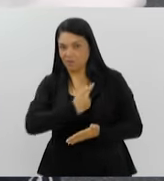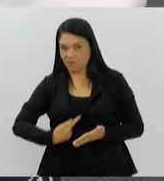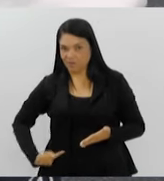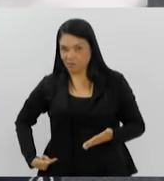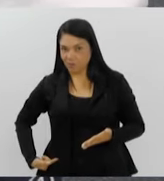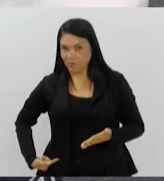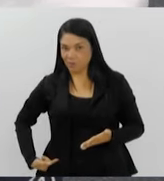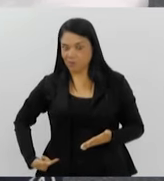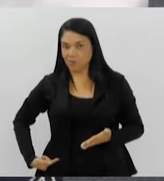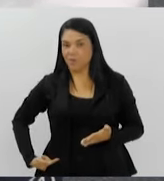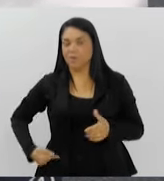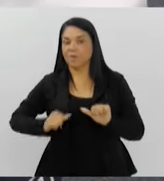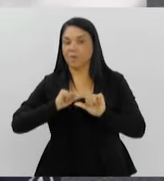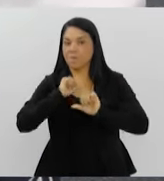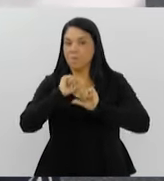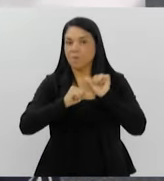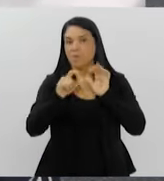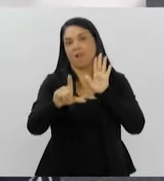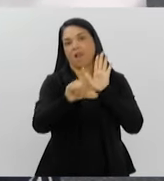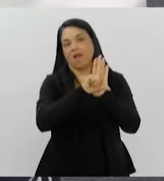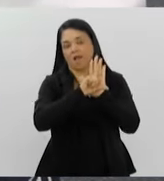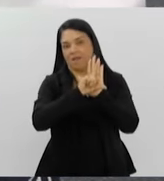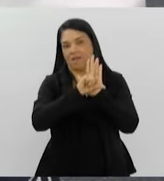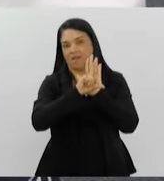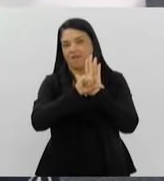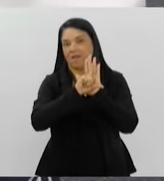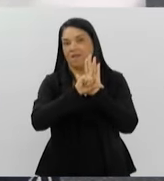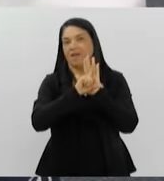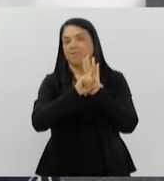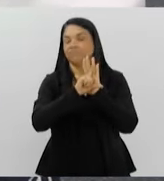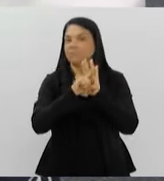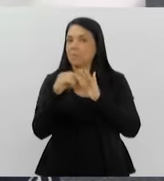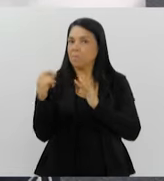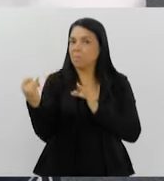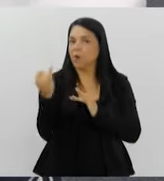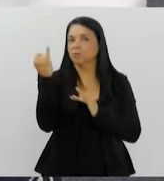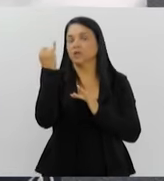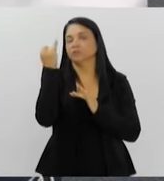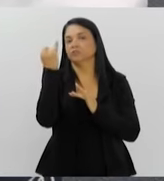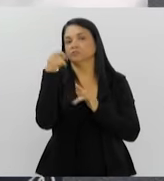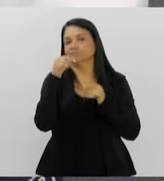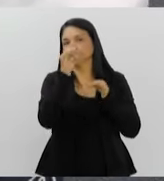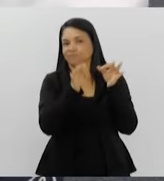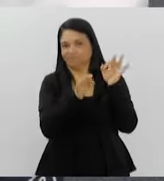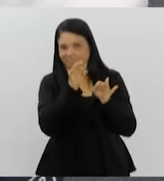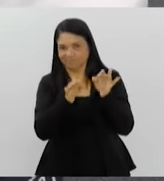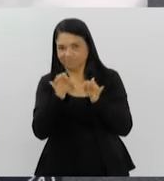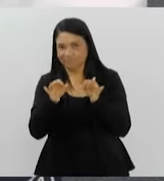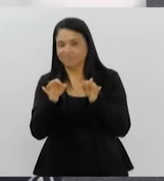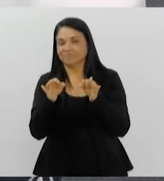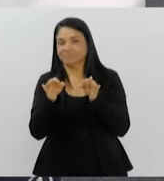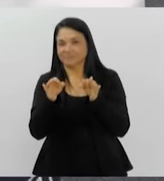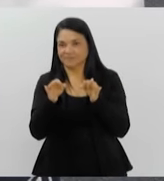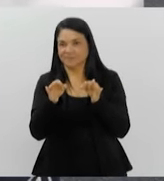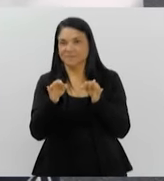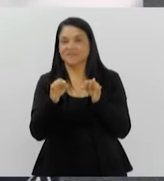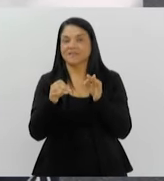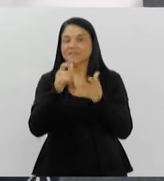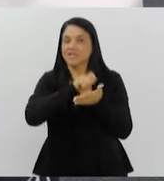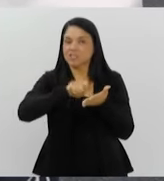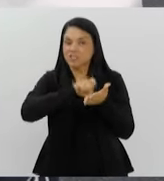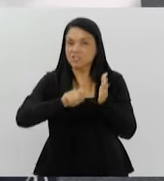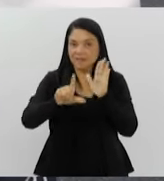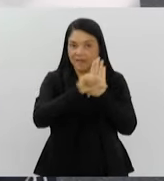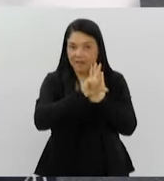para Vil lei que é um instrumento jurídico importante para essa demanda está inscrito em lei a